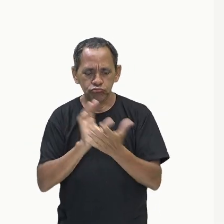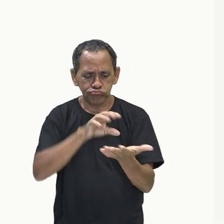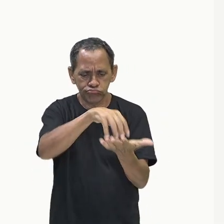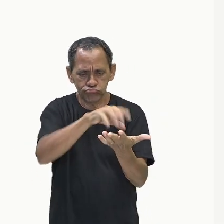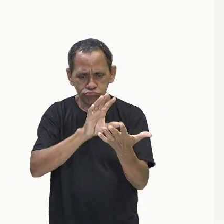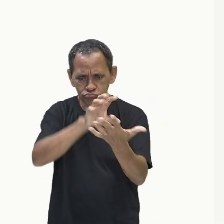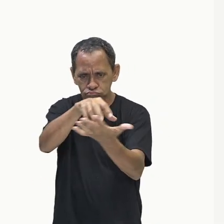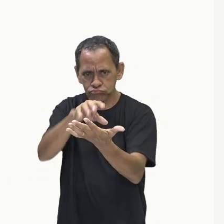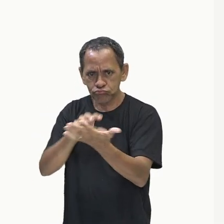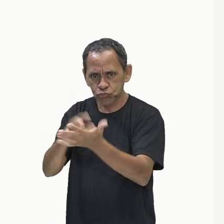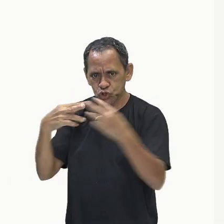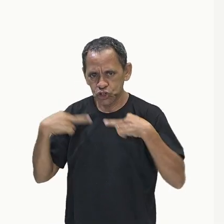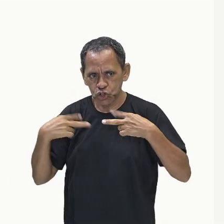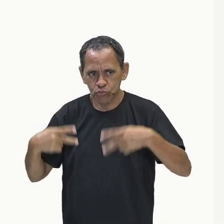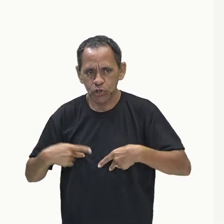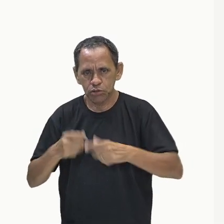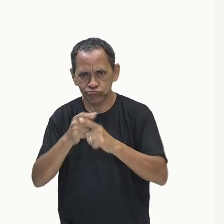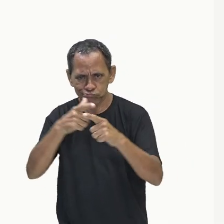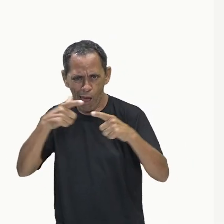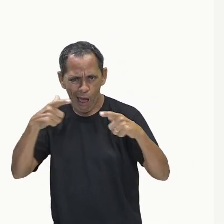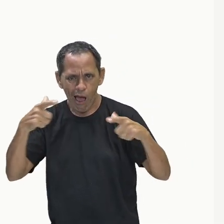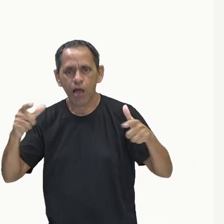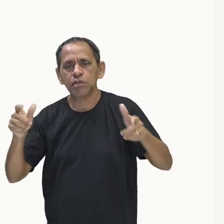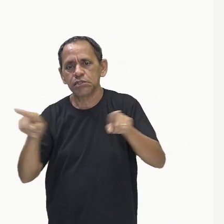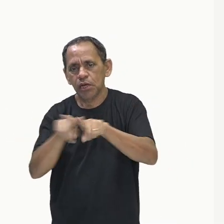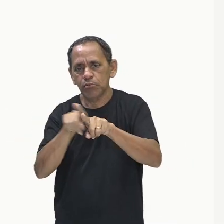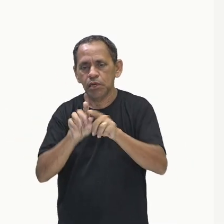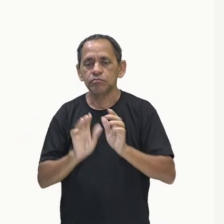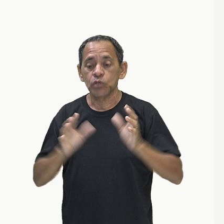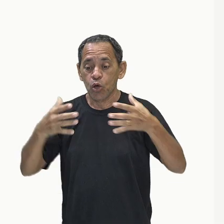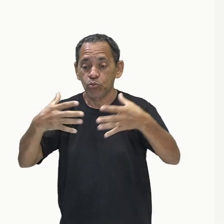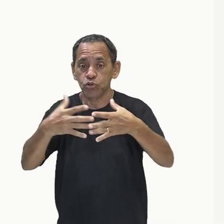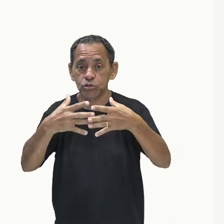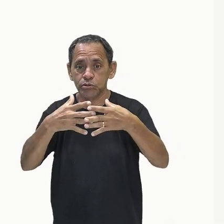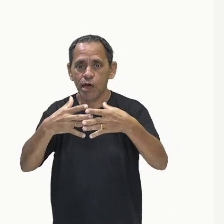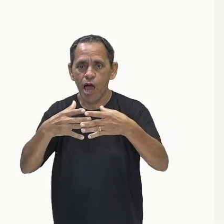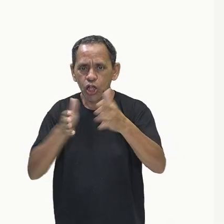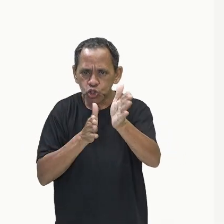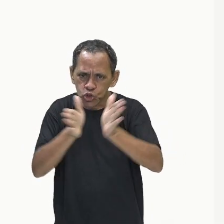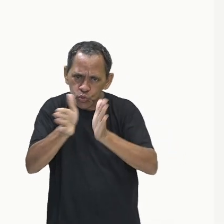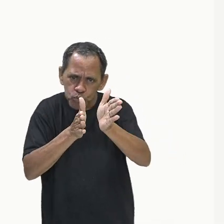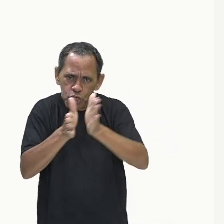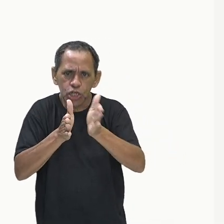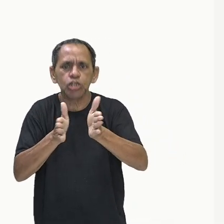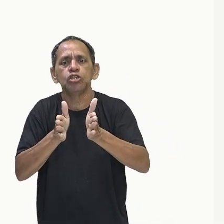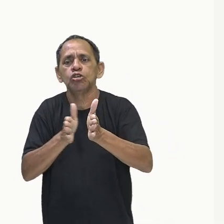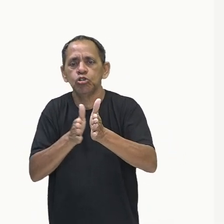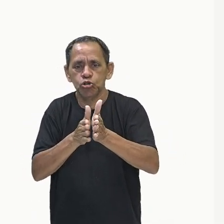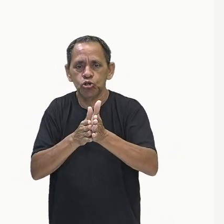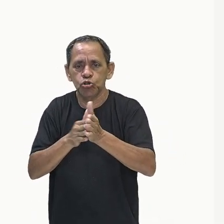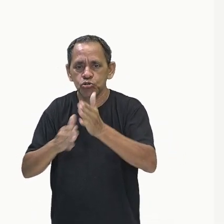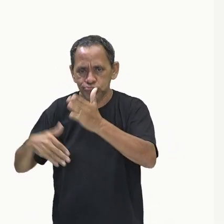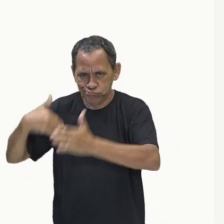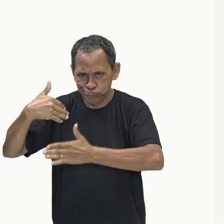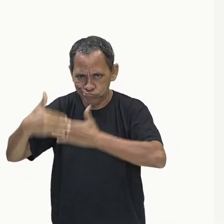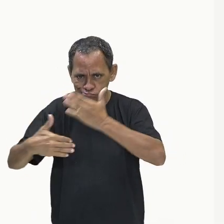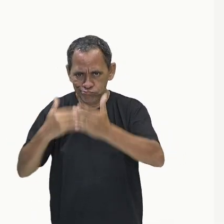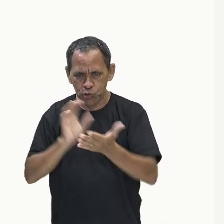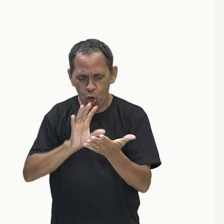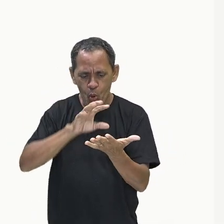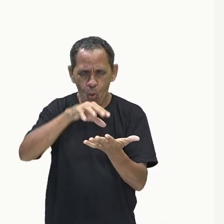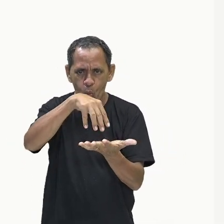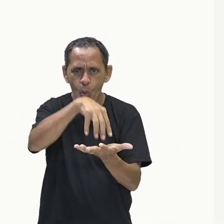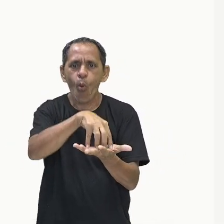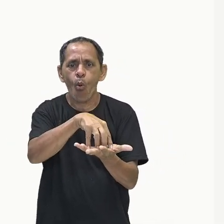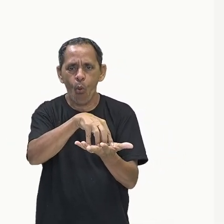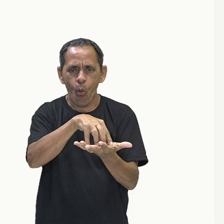Vamos ao texto, vamos lá, vamos adiante. As comunidades do Neolítico se desenvolveram em aldeias e estabeleceram